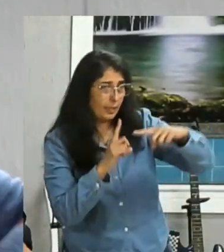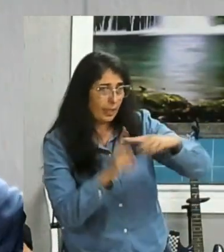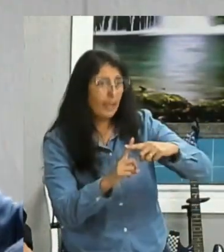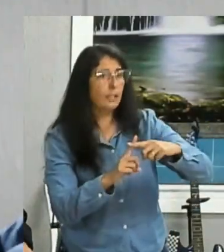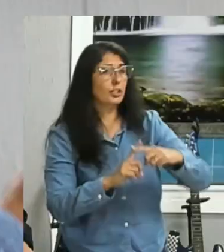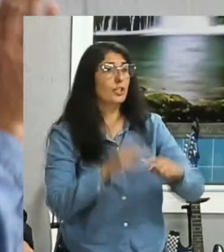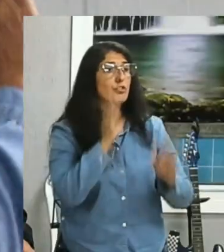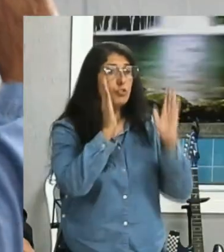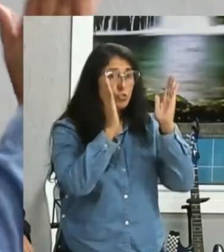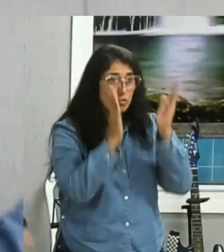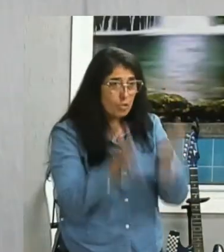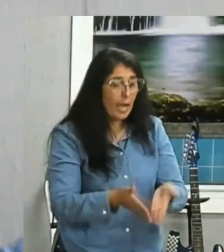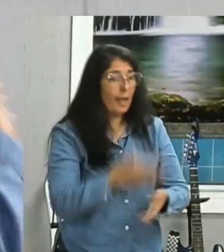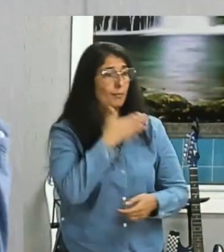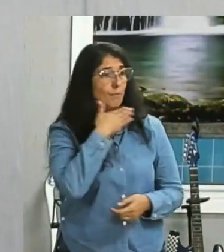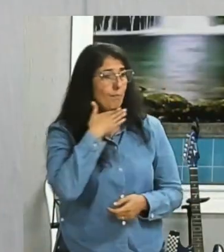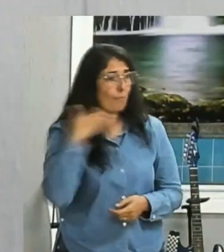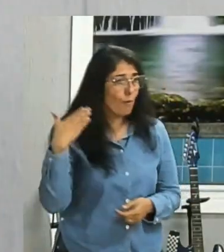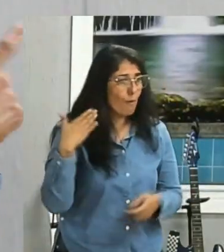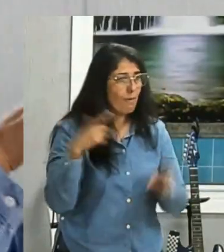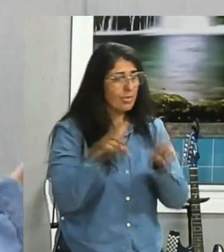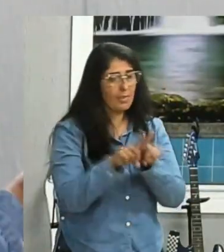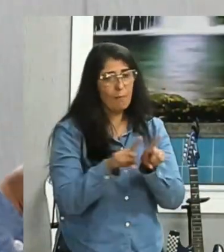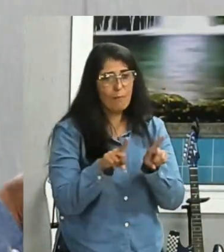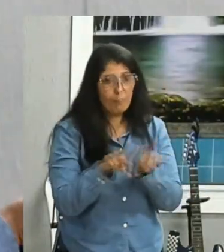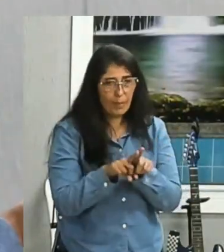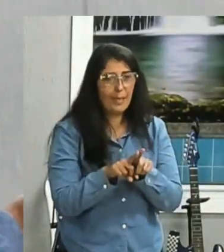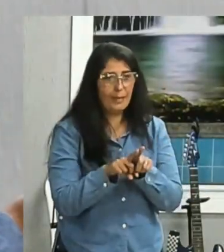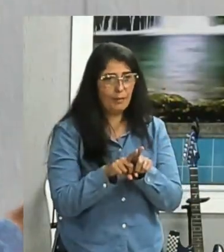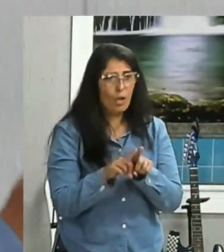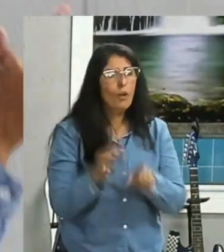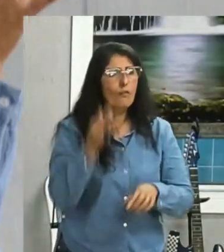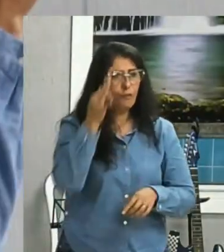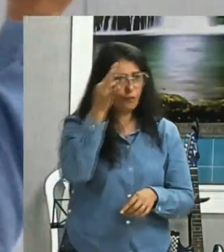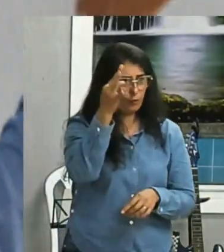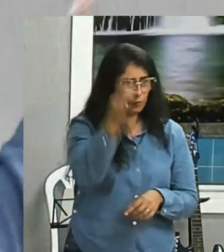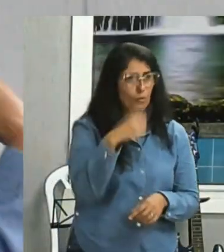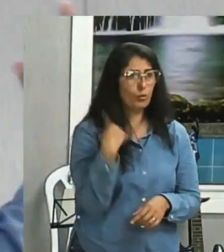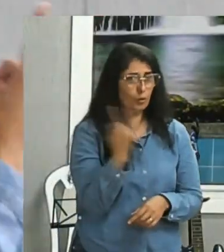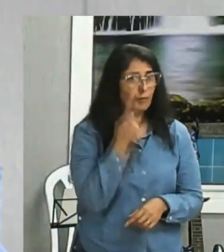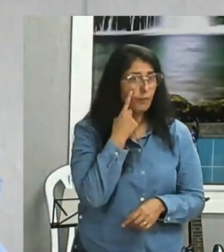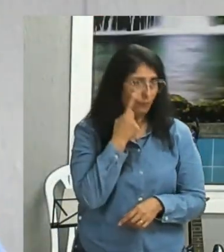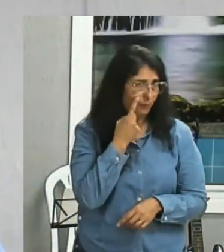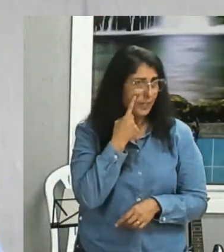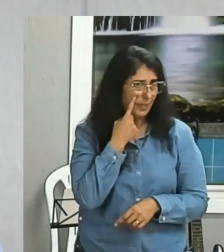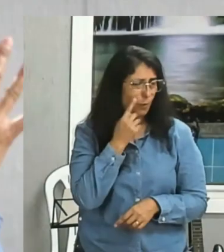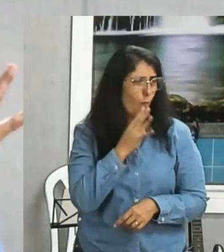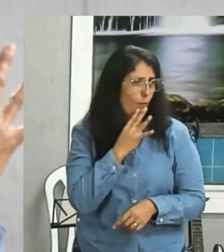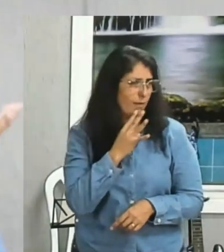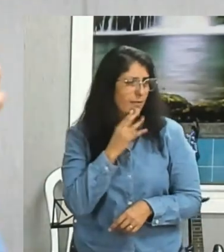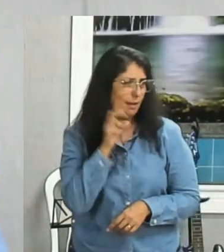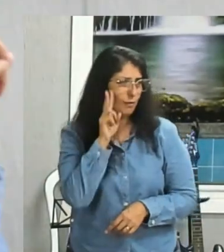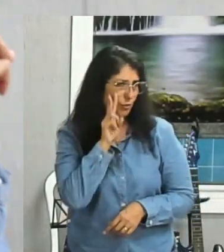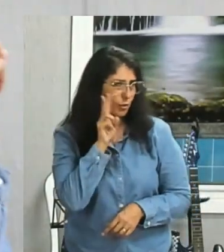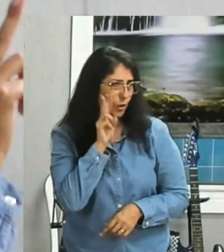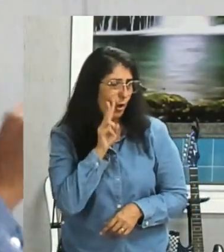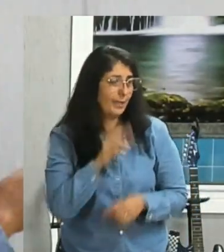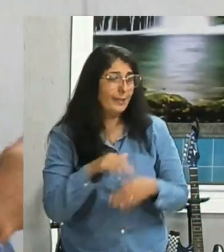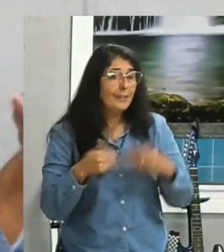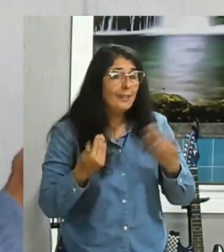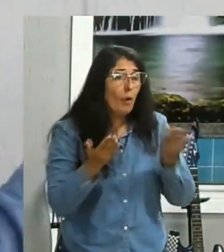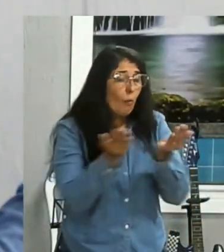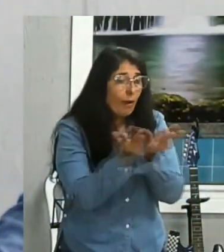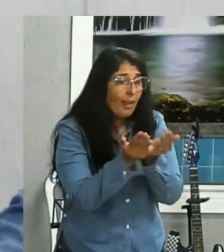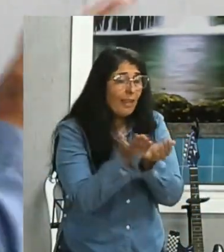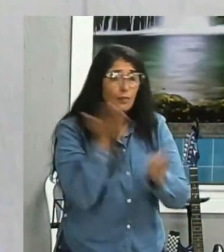havia sido morto, a gente vai ver mais para frente, martirizado. Então, aqueles crentes